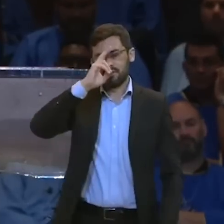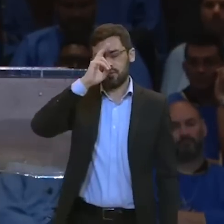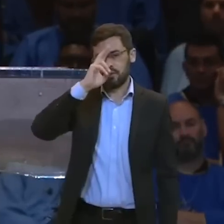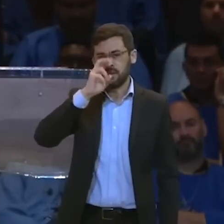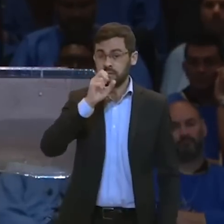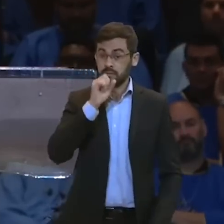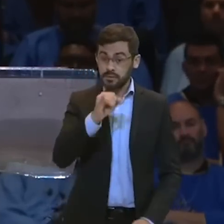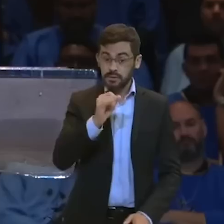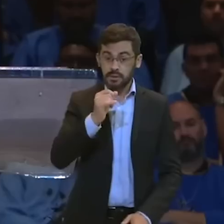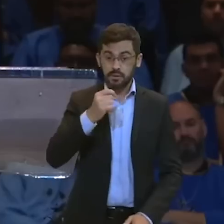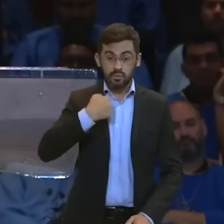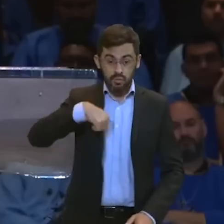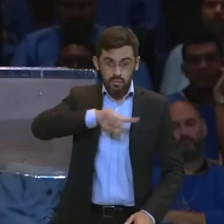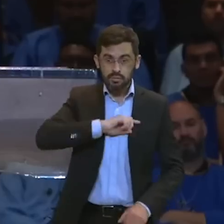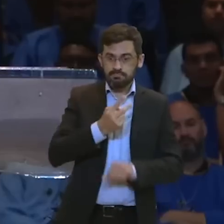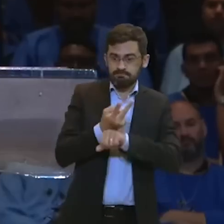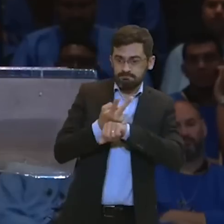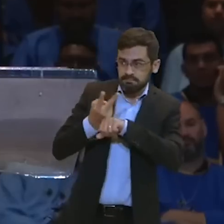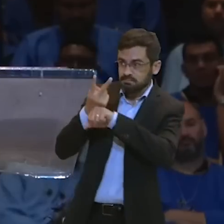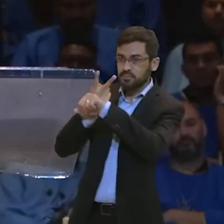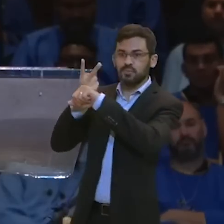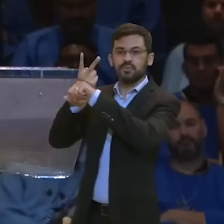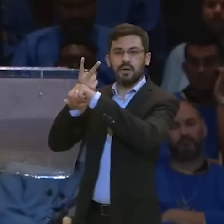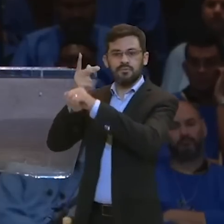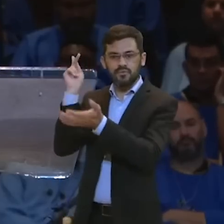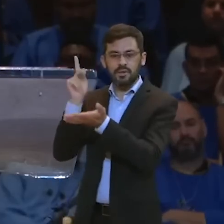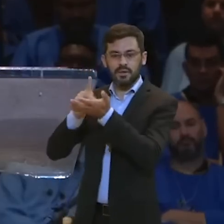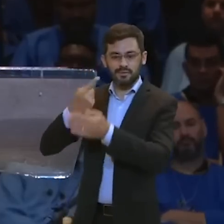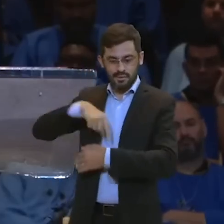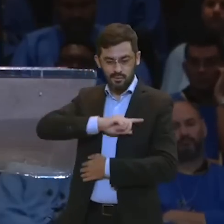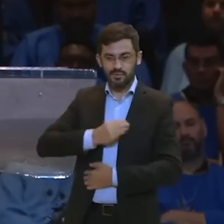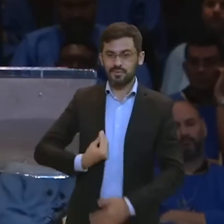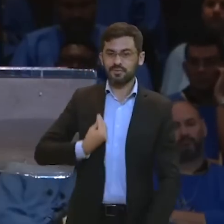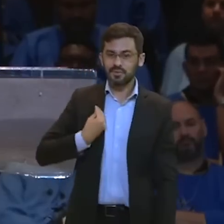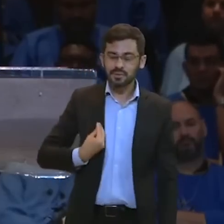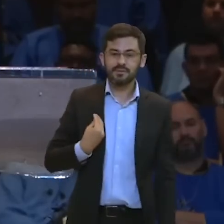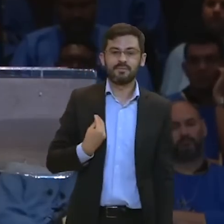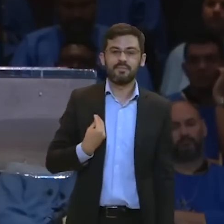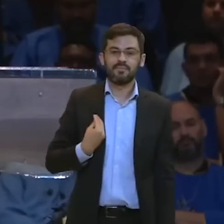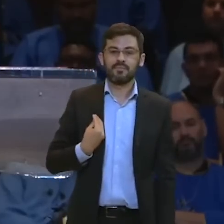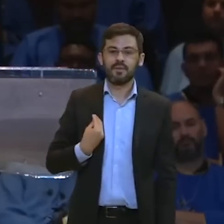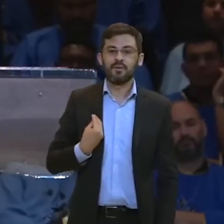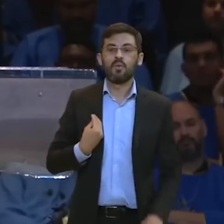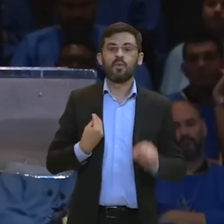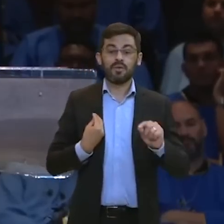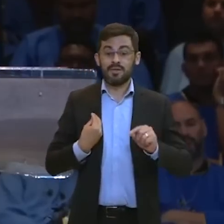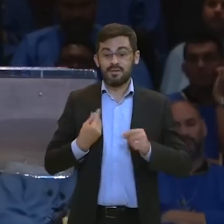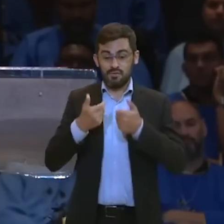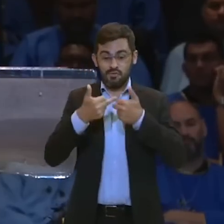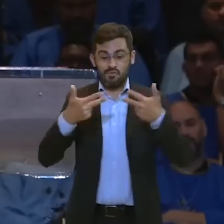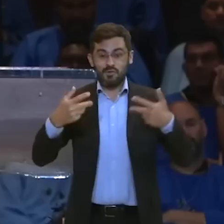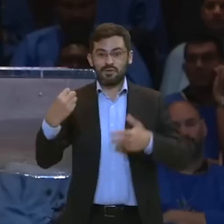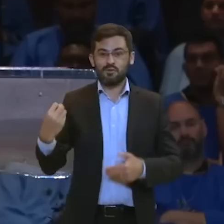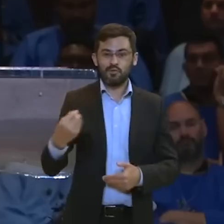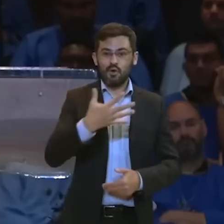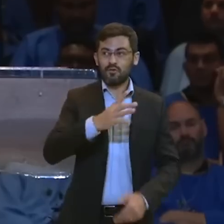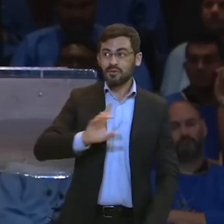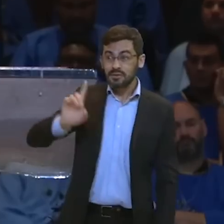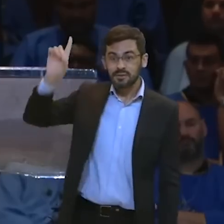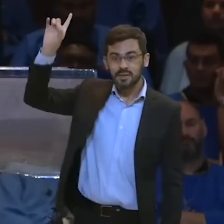nós buscarmos estas coisas em nossas vidas, algo novo de